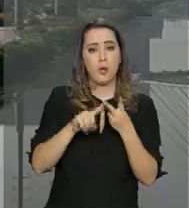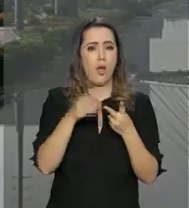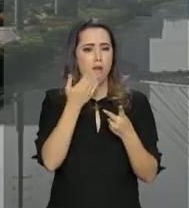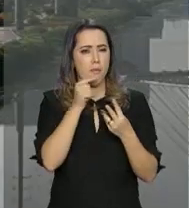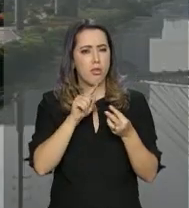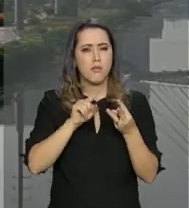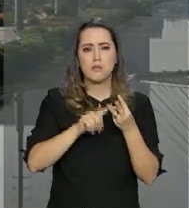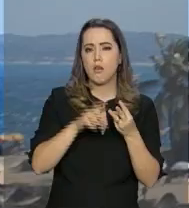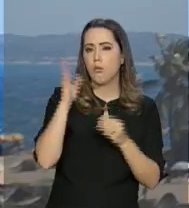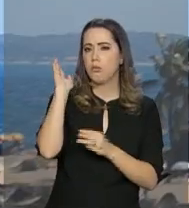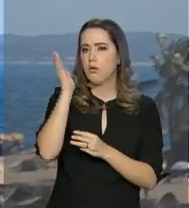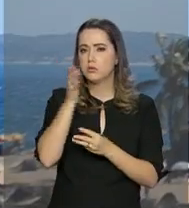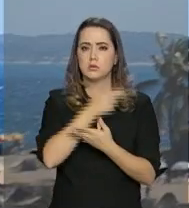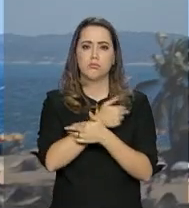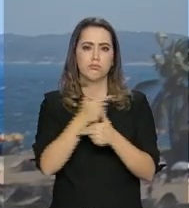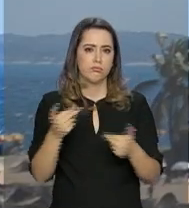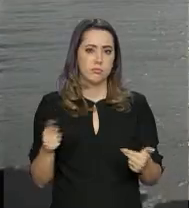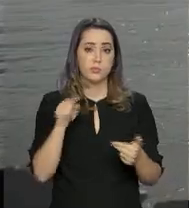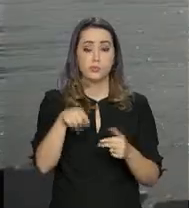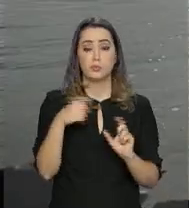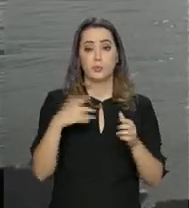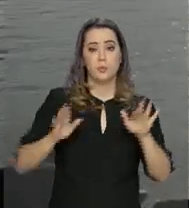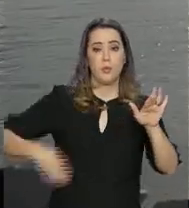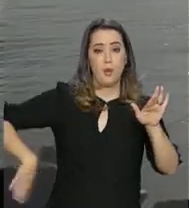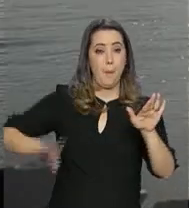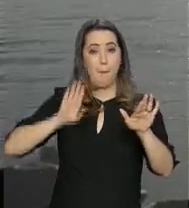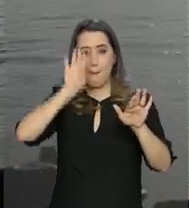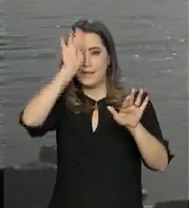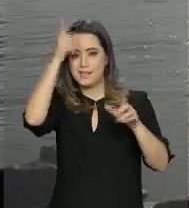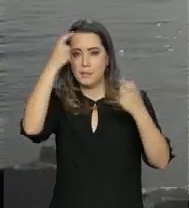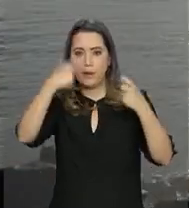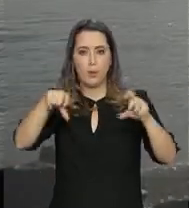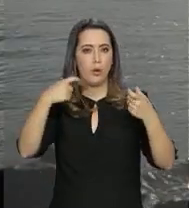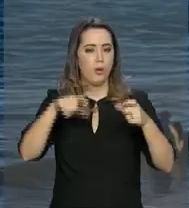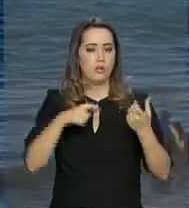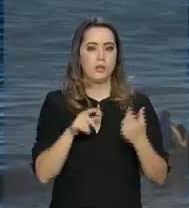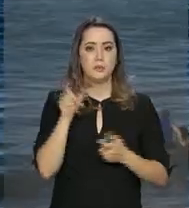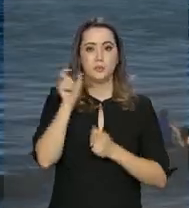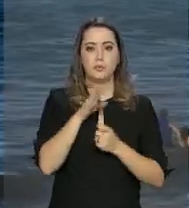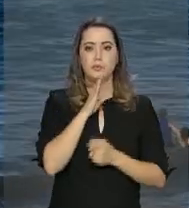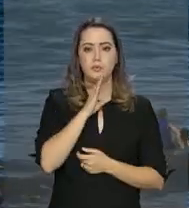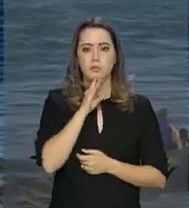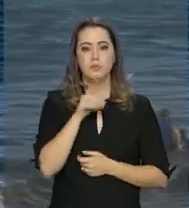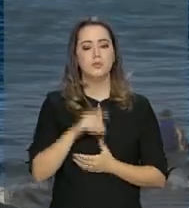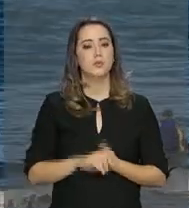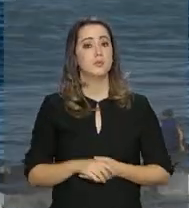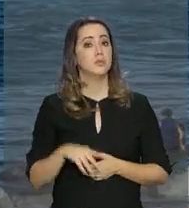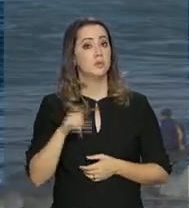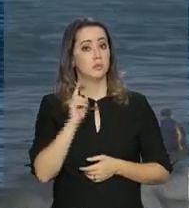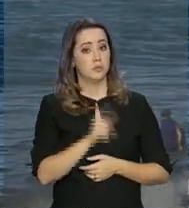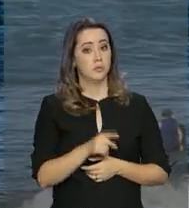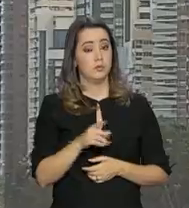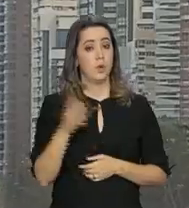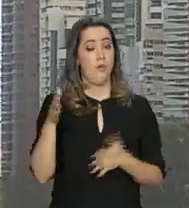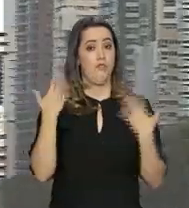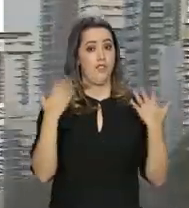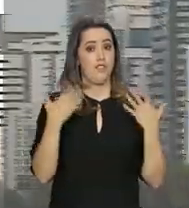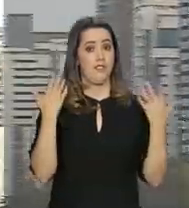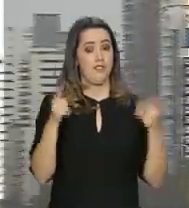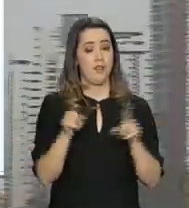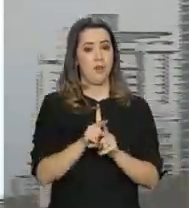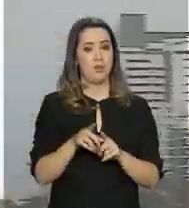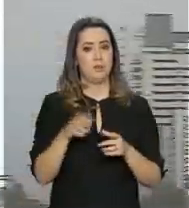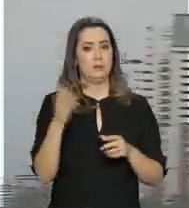e alojamento. O litoral brasileiro continua sendo o principal atrativo para os visitantes estrangeiros. O verão, com